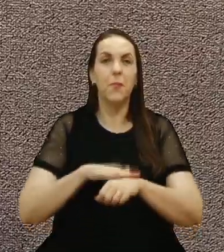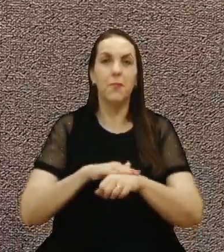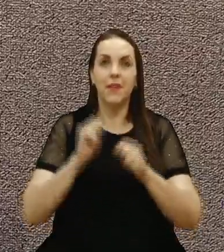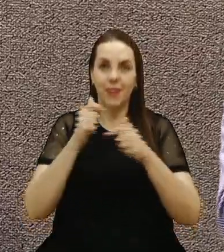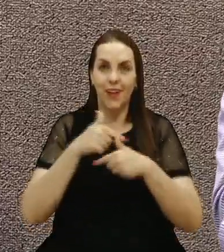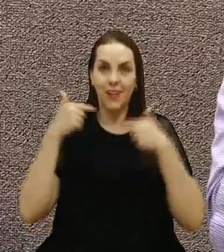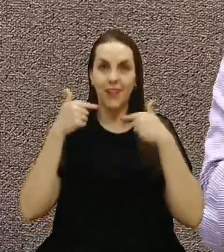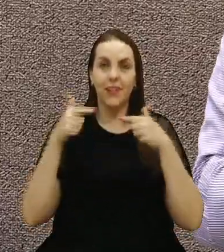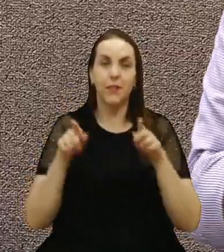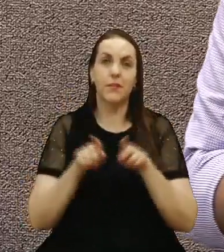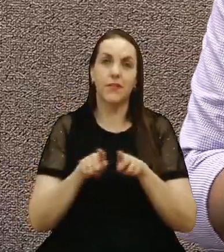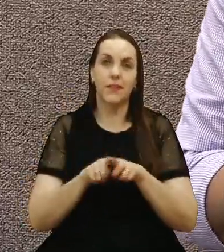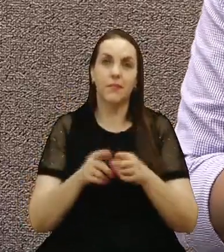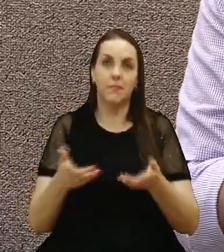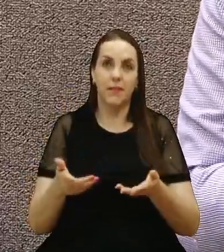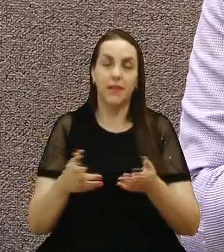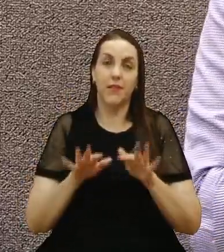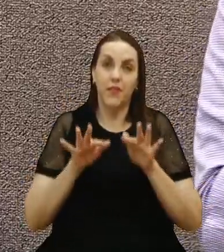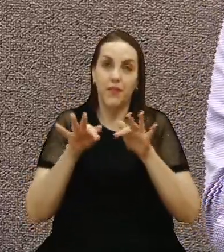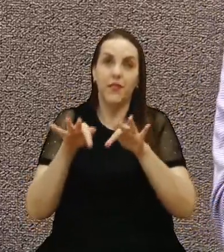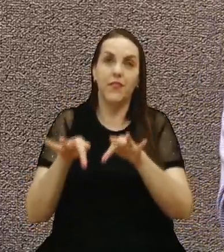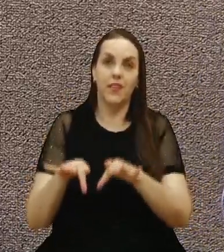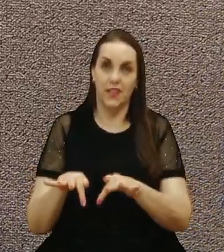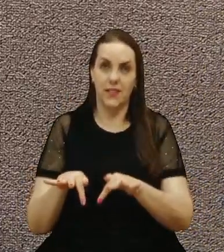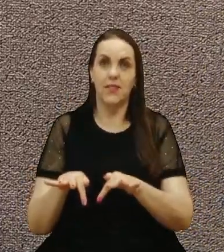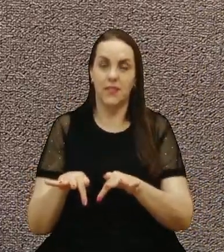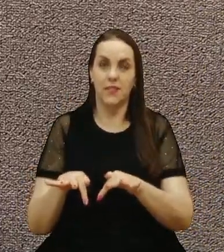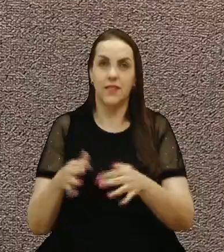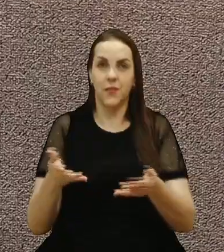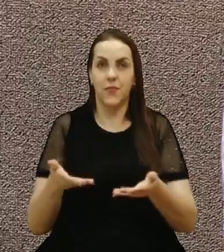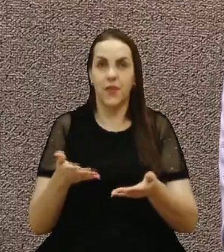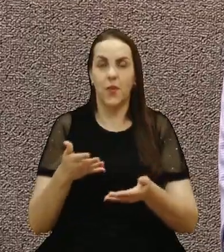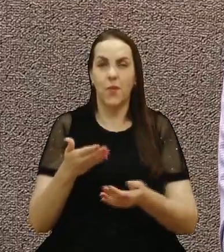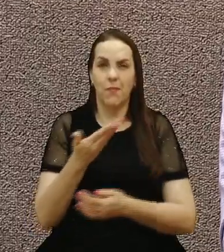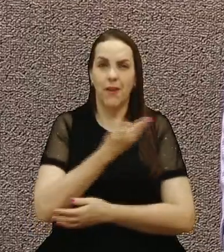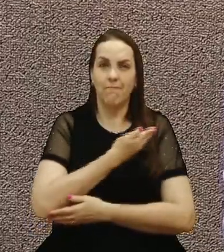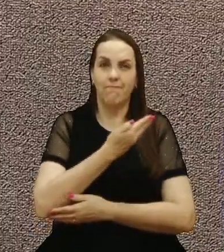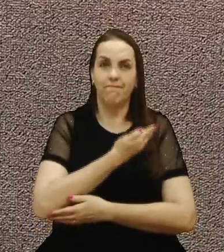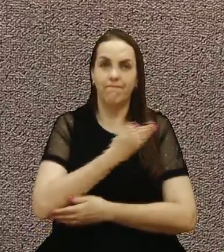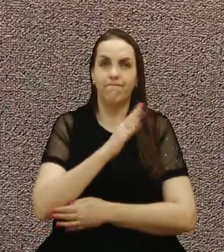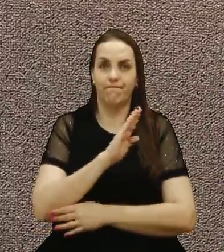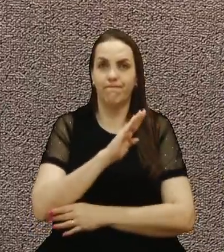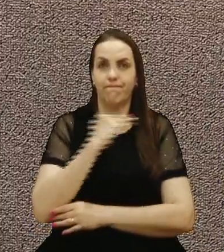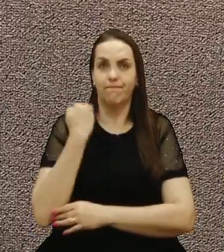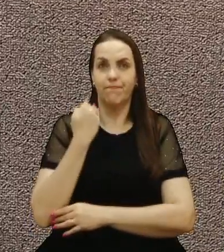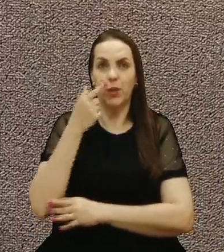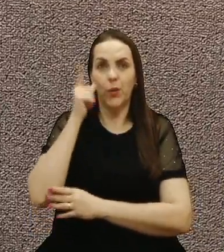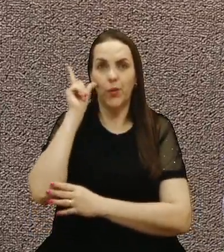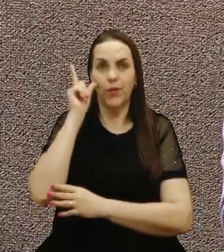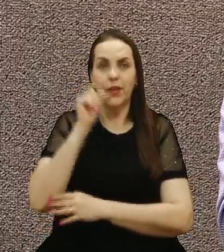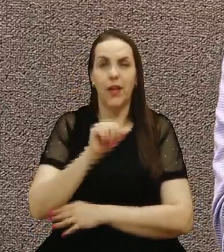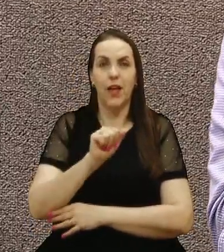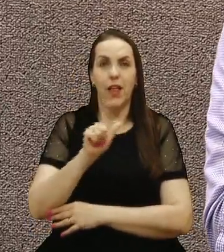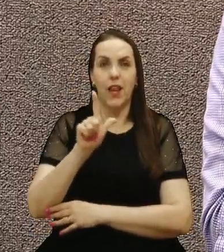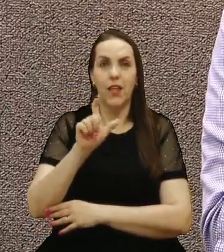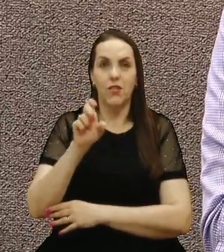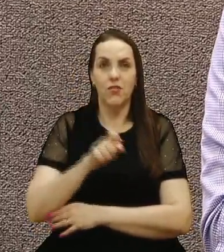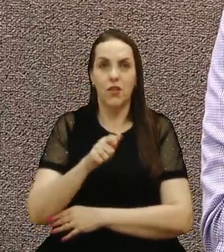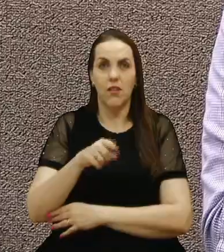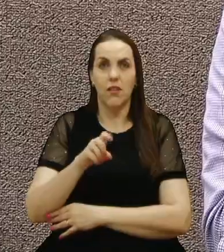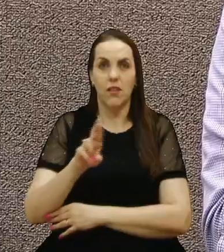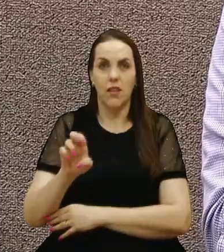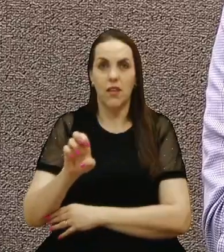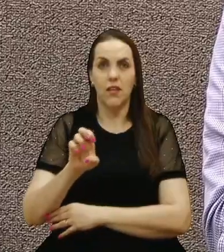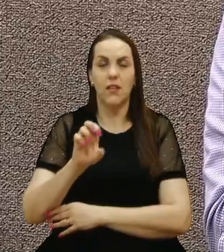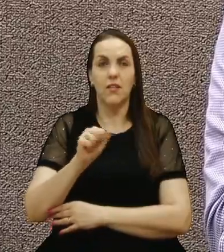mas também finitude, né? E eu tenho um grande amigo que faleceu ontem, o Alexandre Salvador, irmão